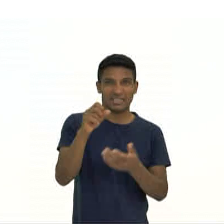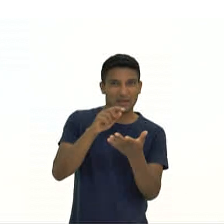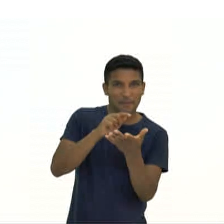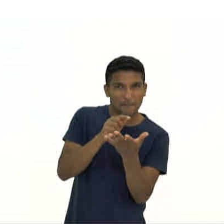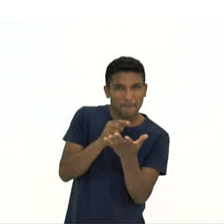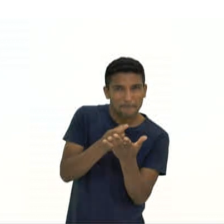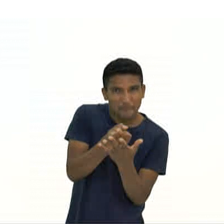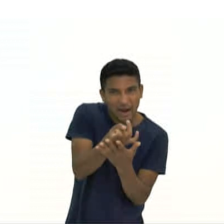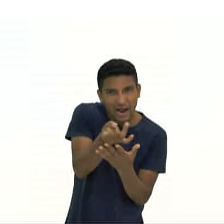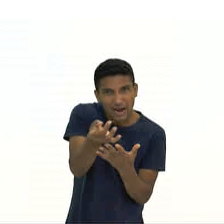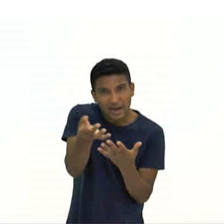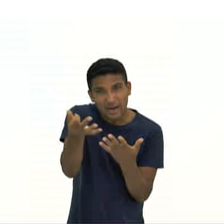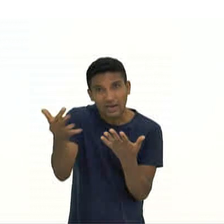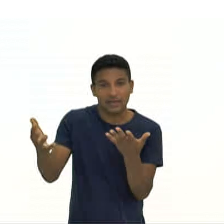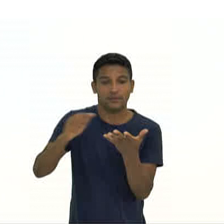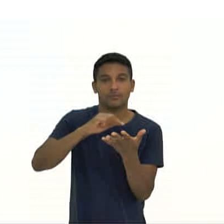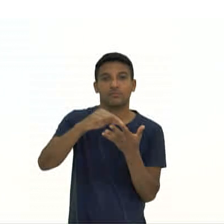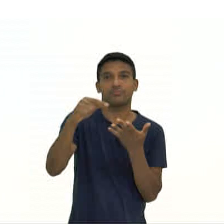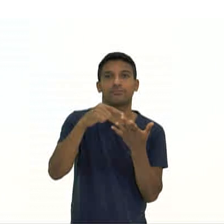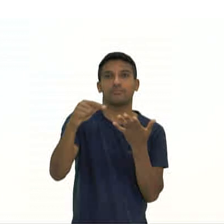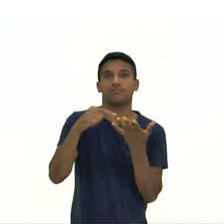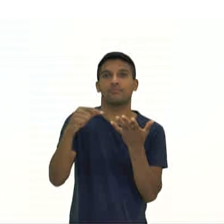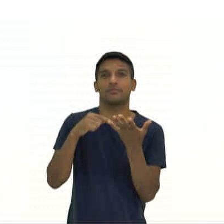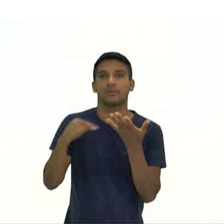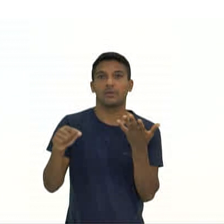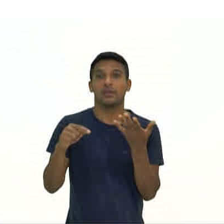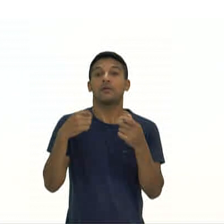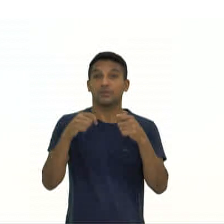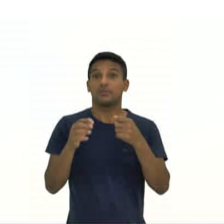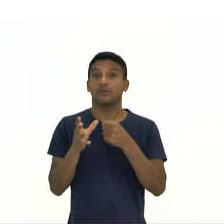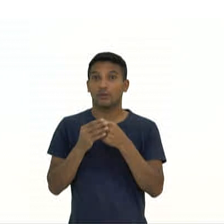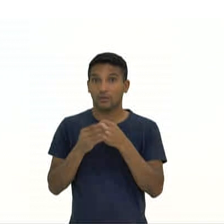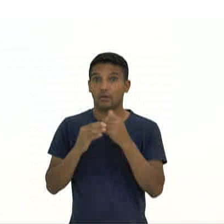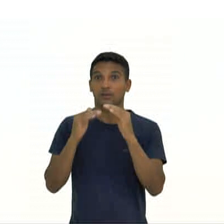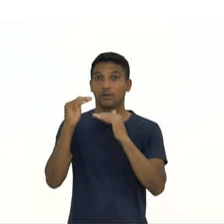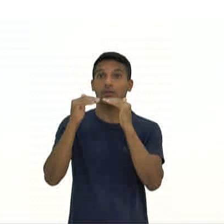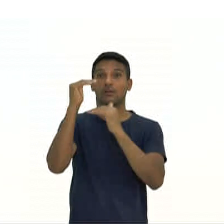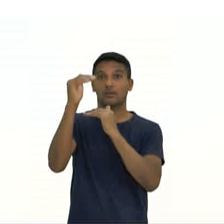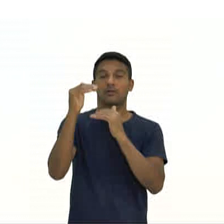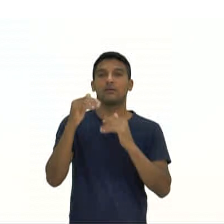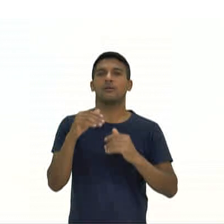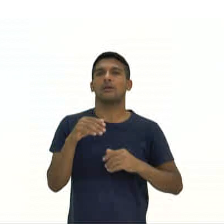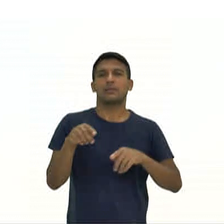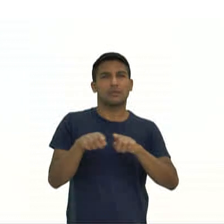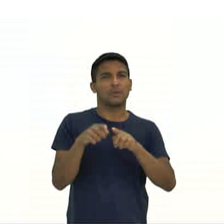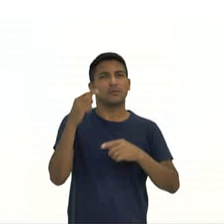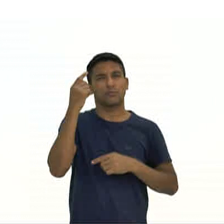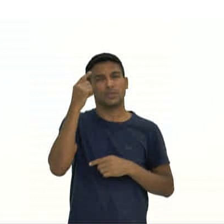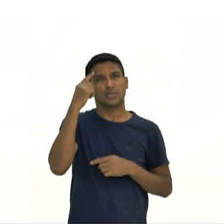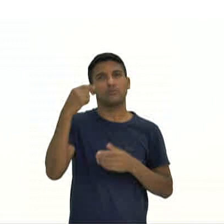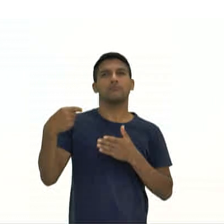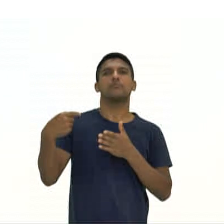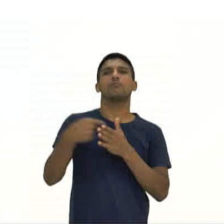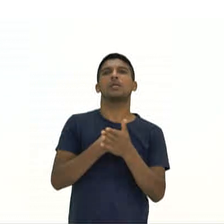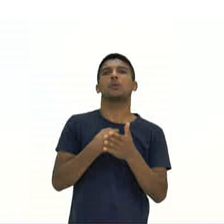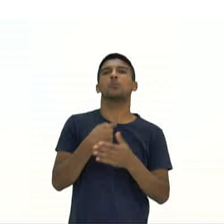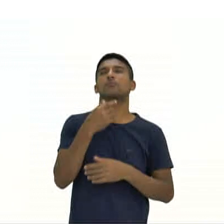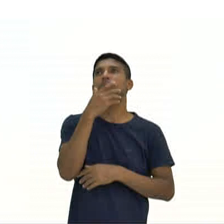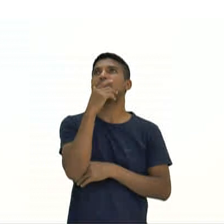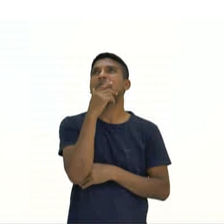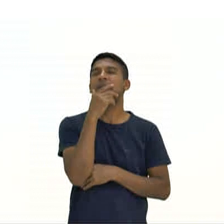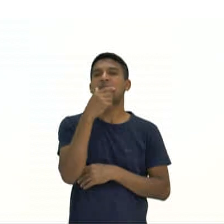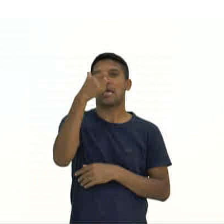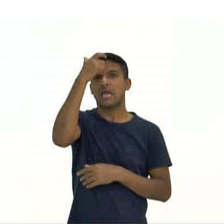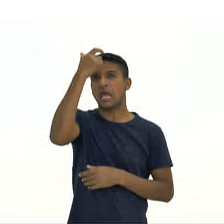as perguntas como: quem sou eu e o que quero para a minha vida? Na internet, há vários testes de orientação